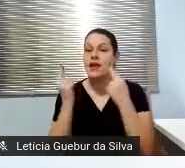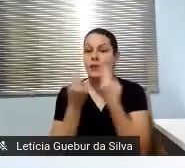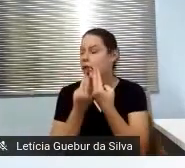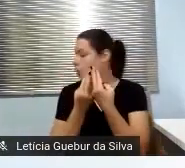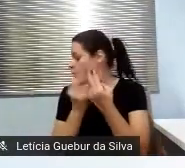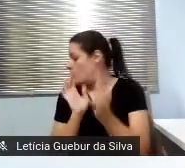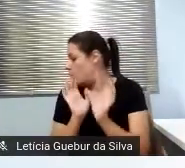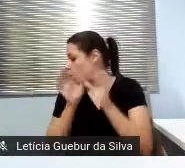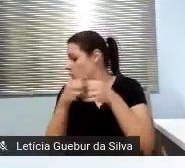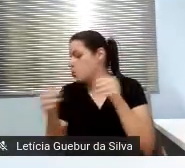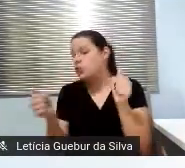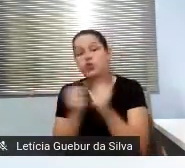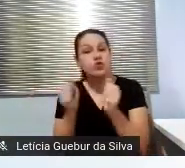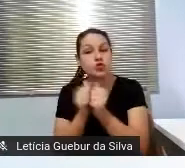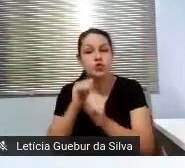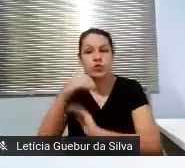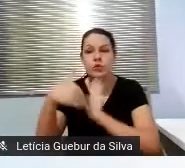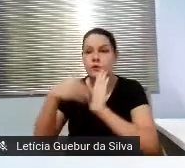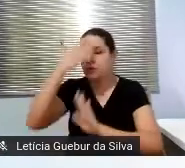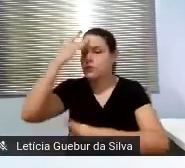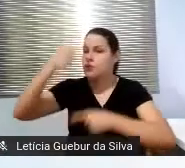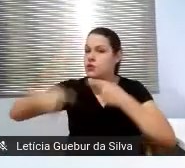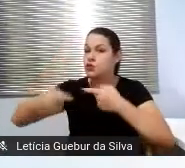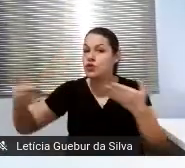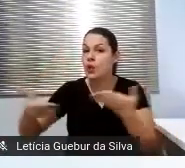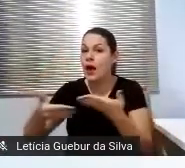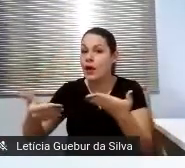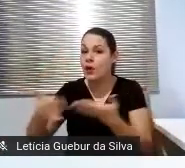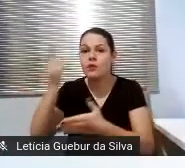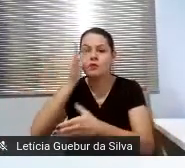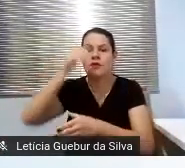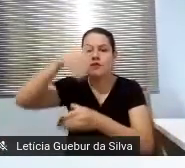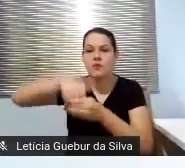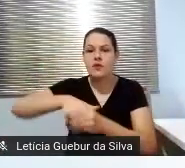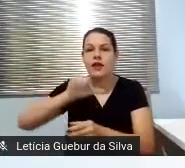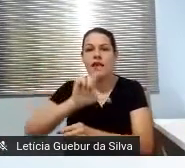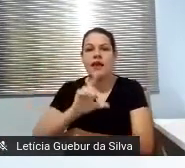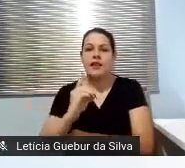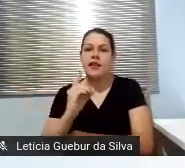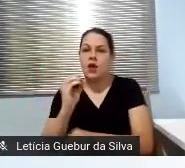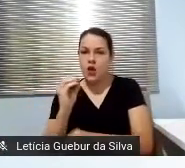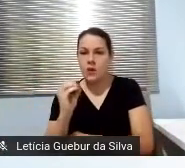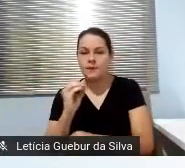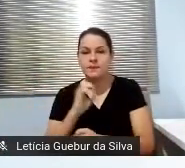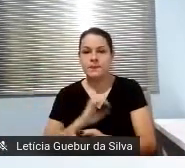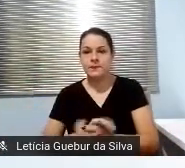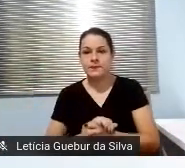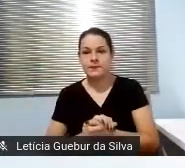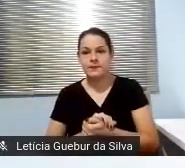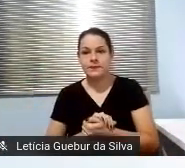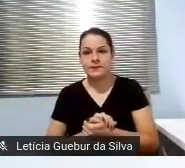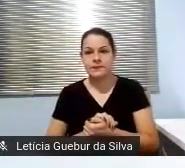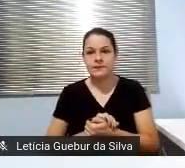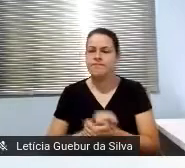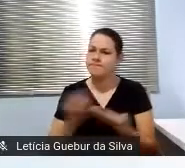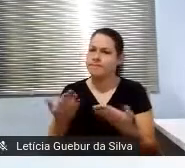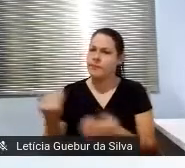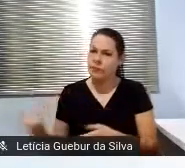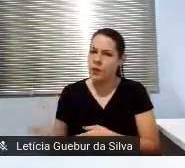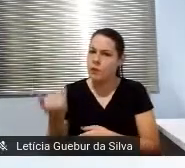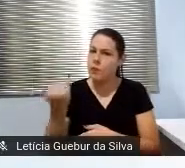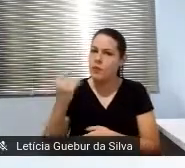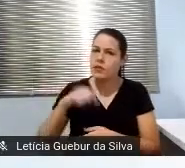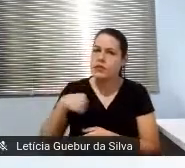então, deputados e senadores reunidos agora justamente para votar a lei de diretrizes orçamentárias. E é muito importante a gente pensar